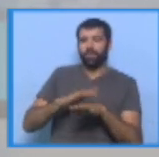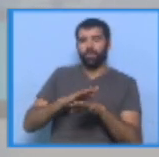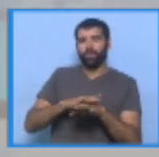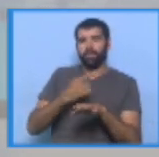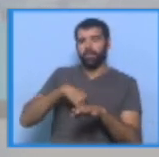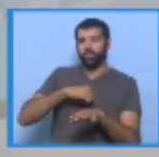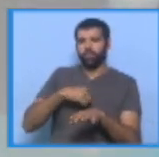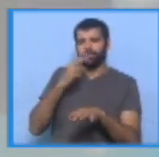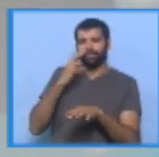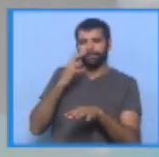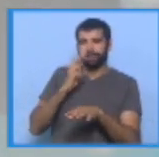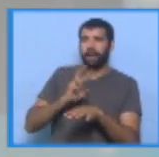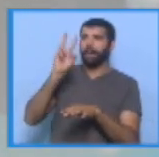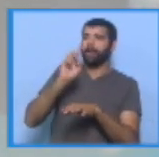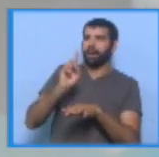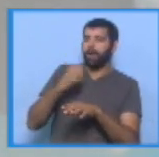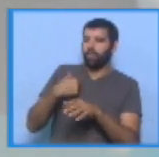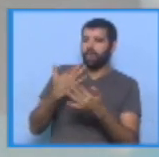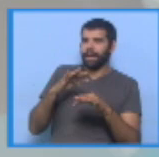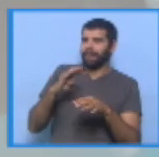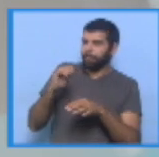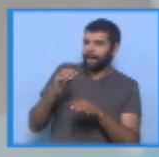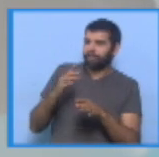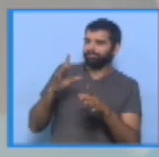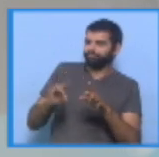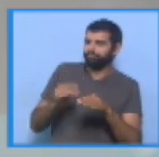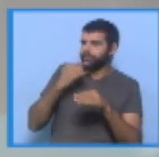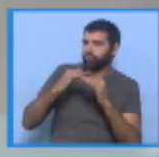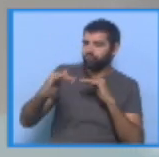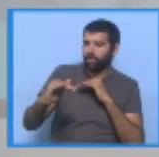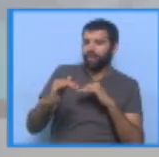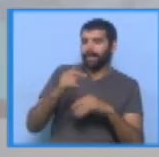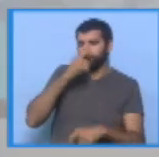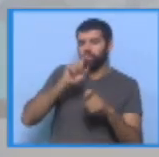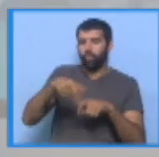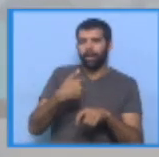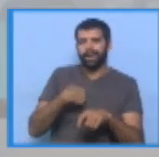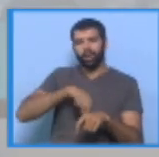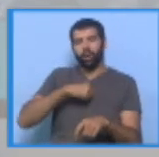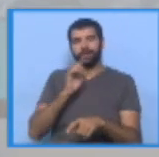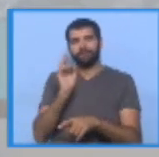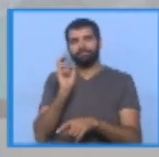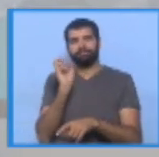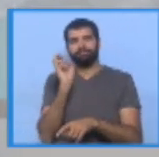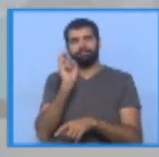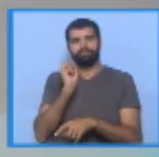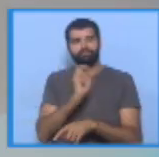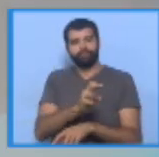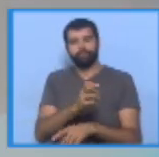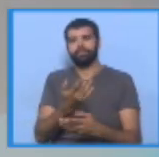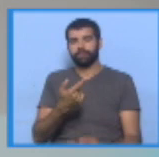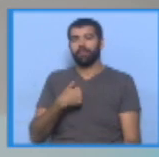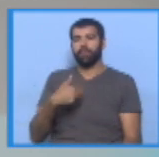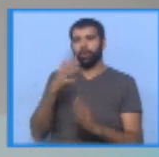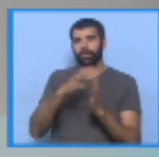termos os olhos voltados para o alto, mas os pés sempre no chão, e com aqueles que muitas vezes são pisados no chão. Avançando, a segunda leitura